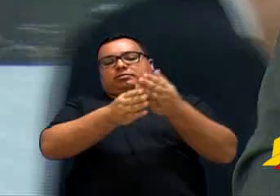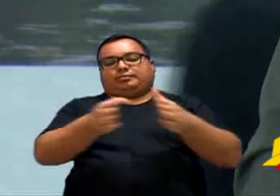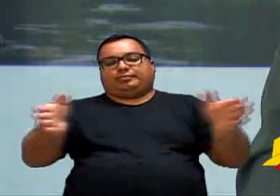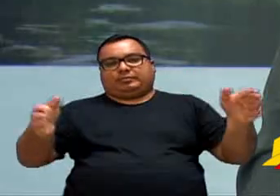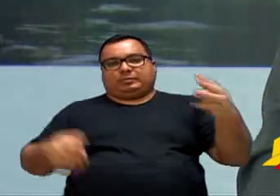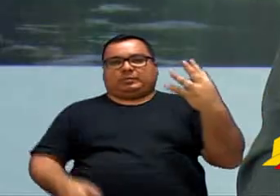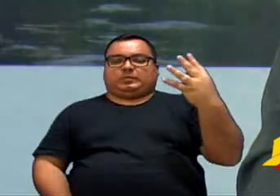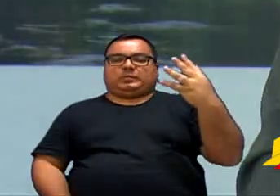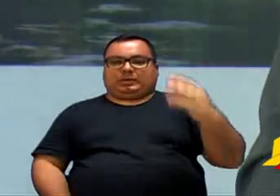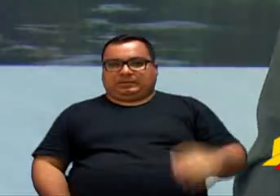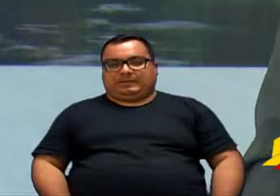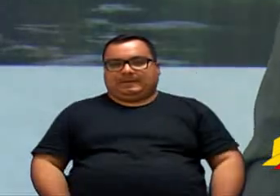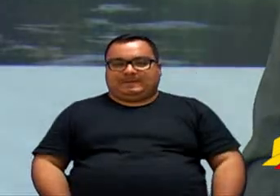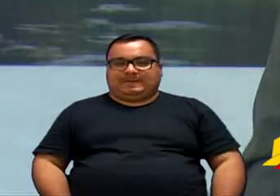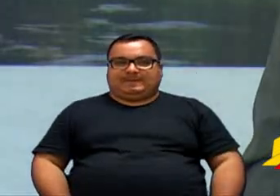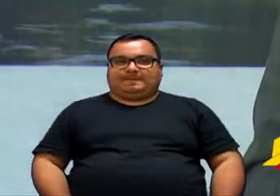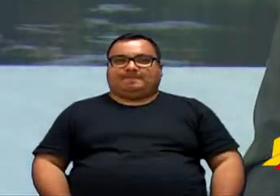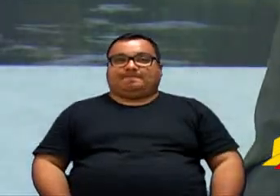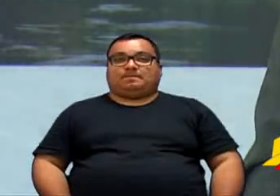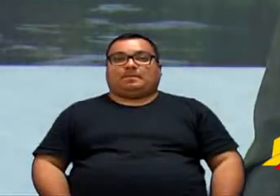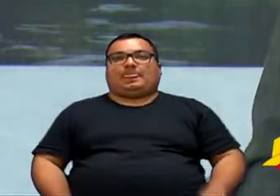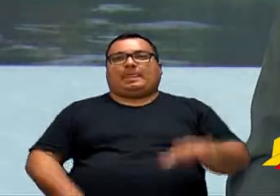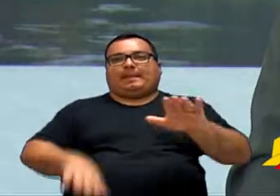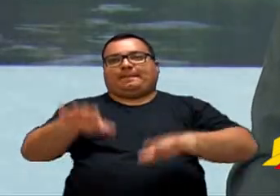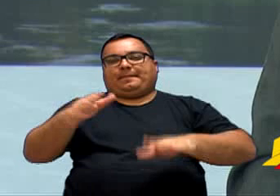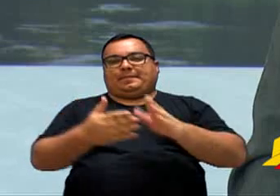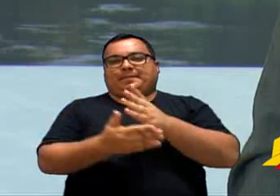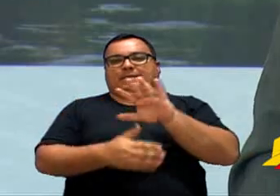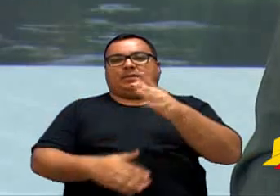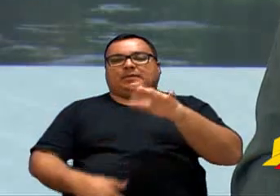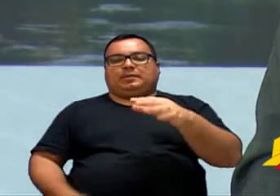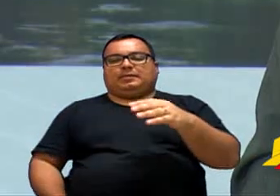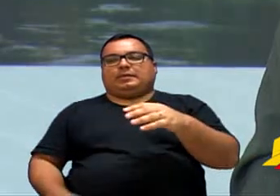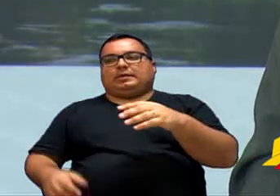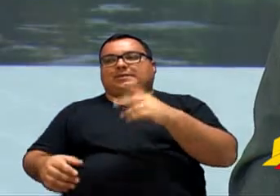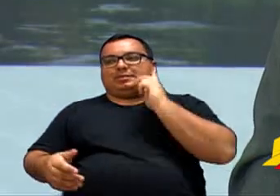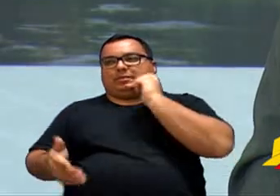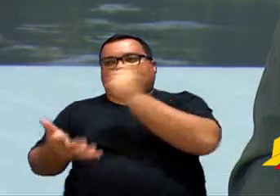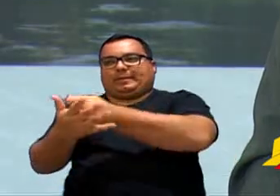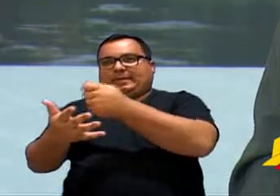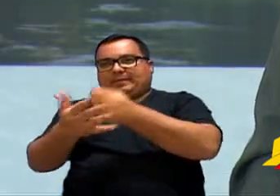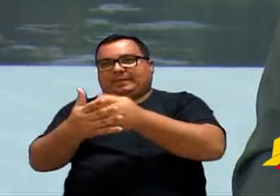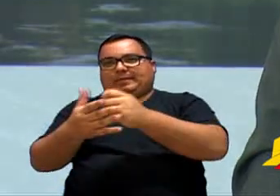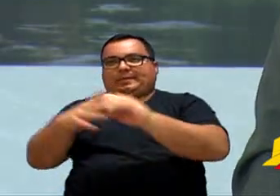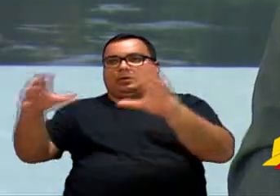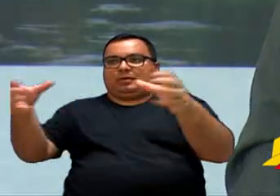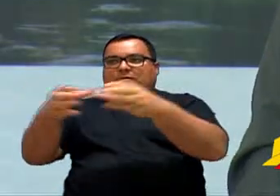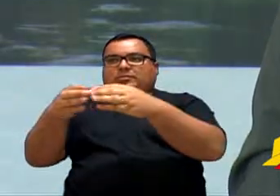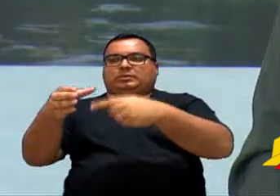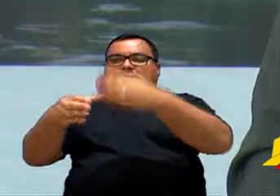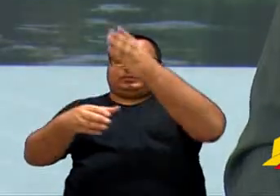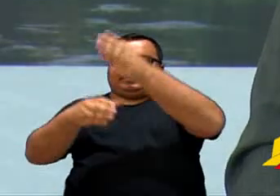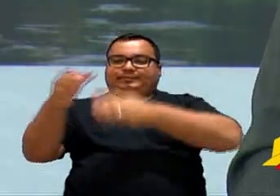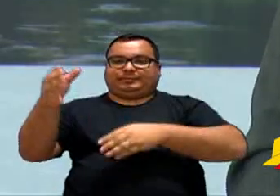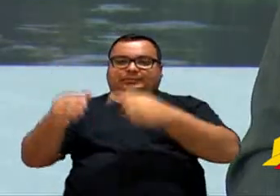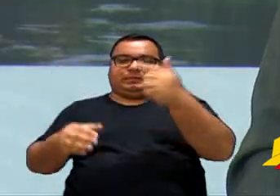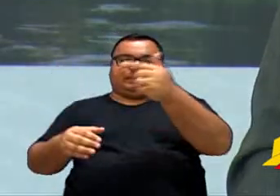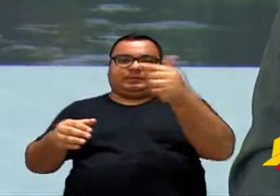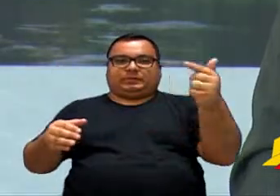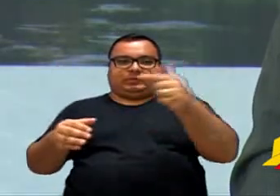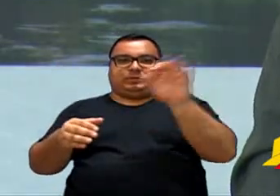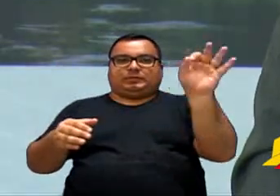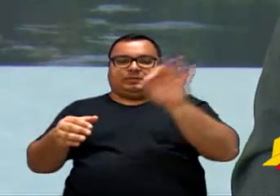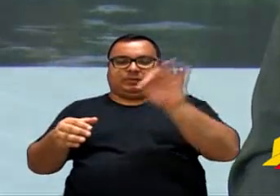faixa, poderíamos dizer, uma faixa de 22% dos salários dos servidores públicos municipais. E, é claro, tinha que fazer uma